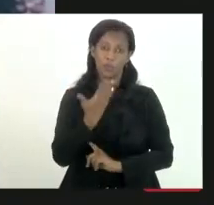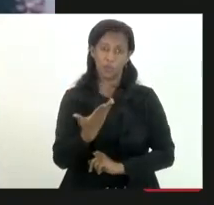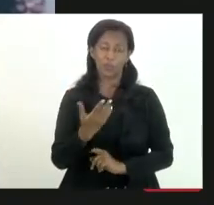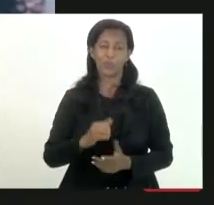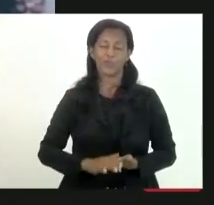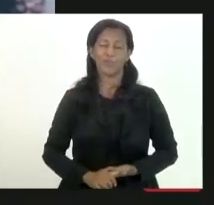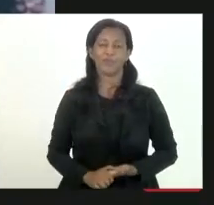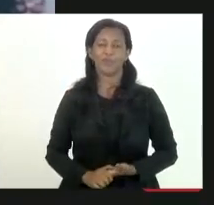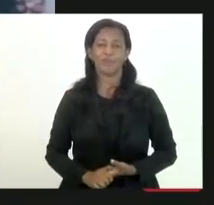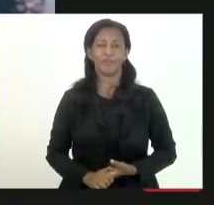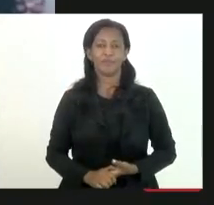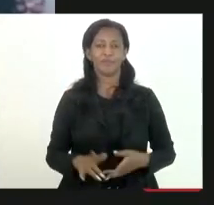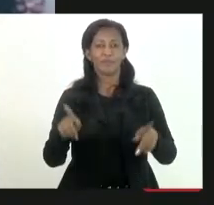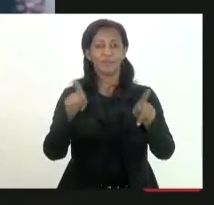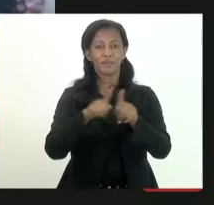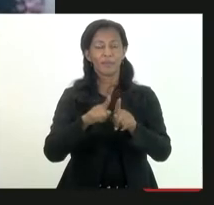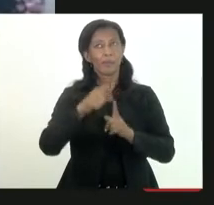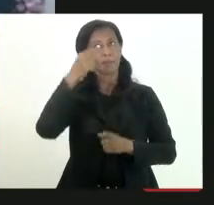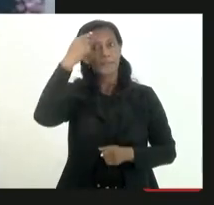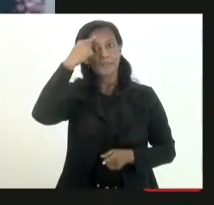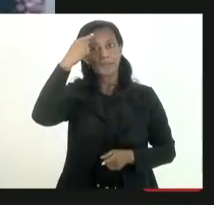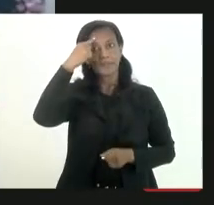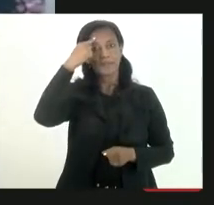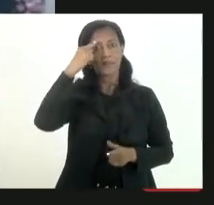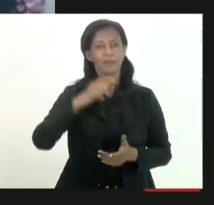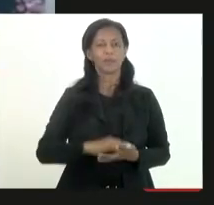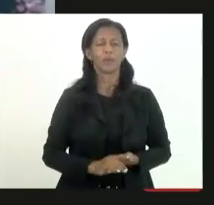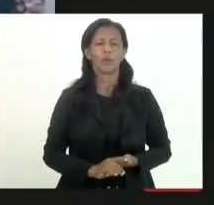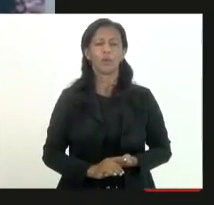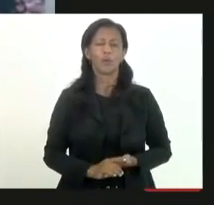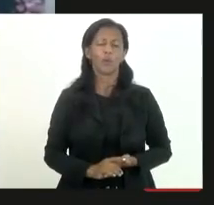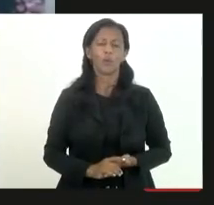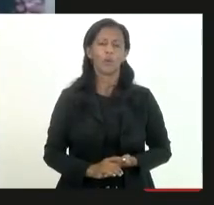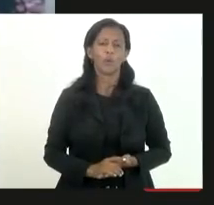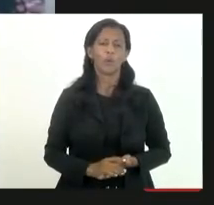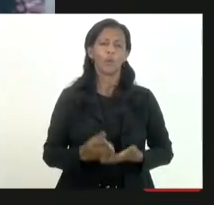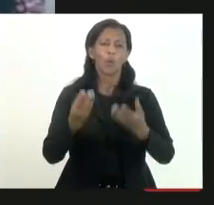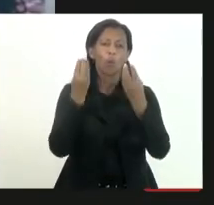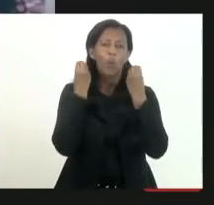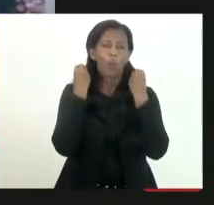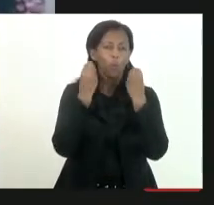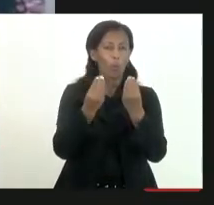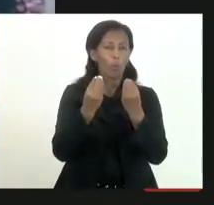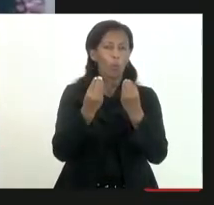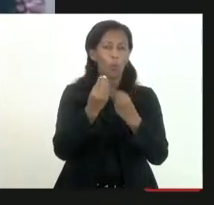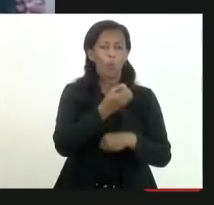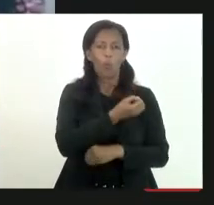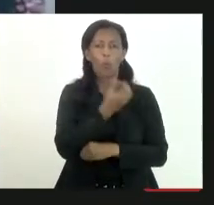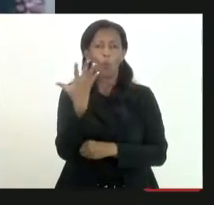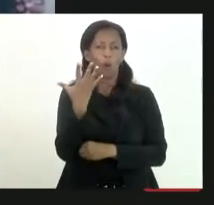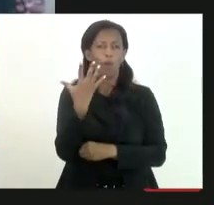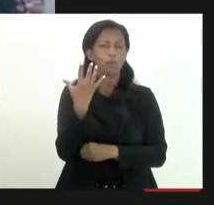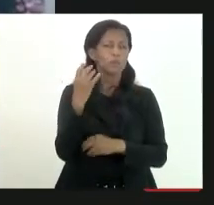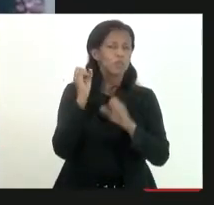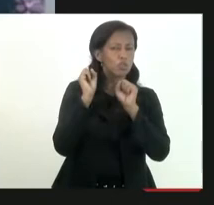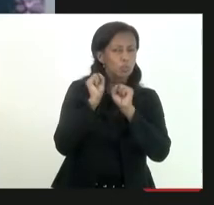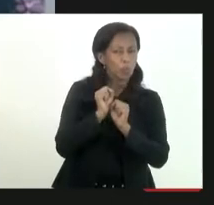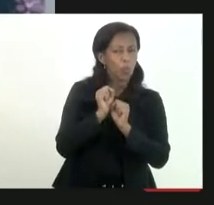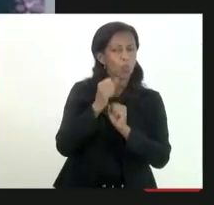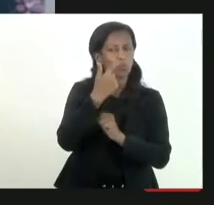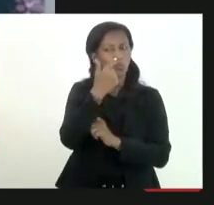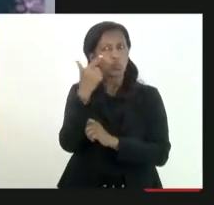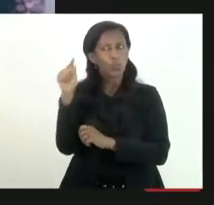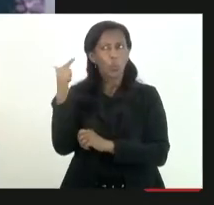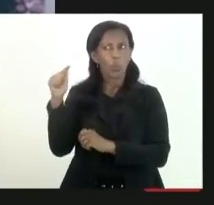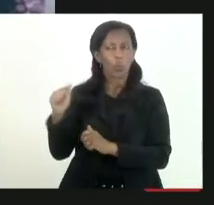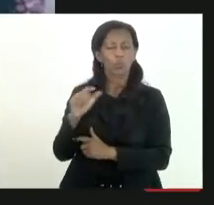fazer é também pensando no quanto a gente pode implicar os outros órgãos, né? Não só